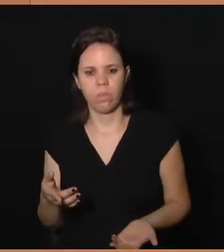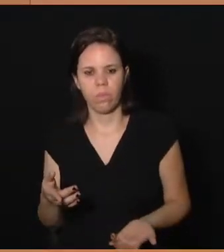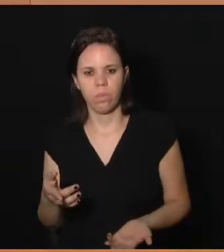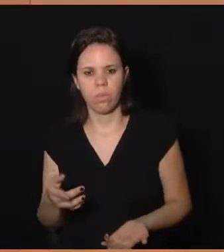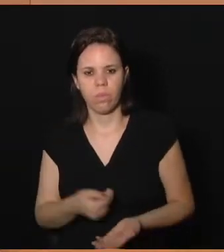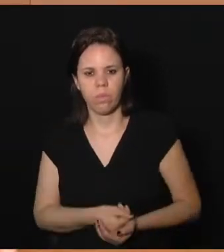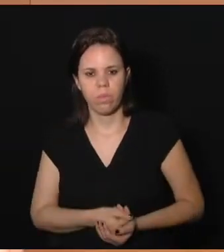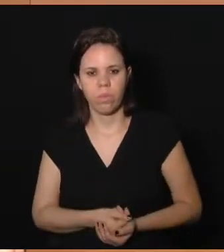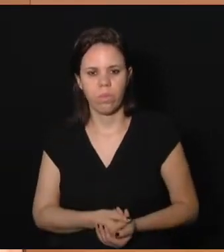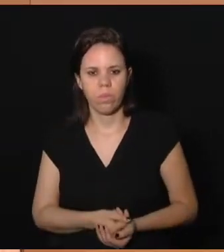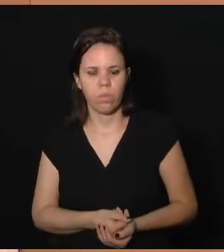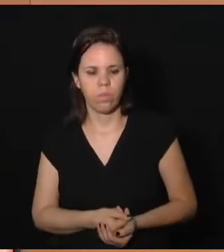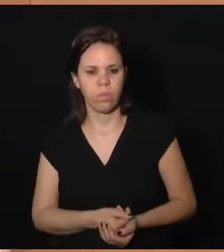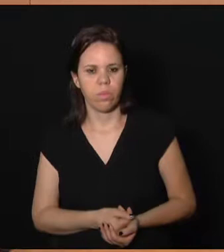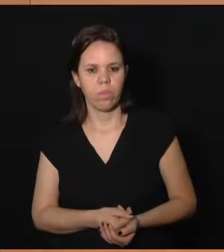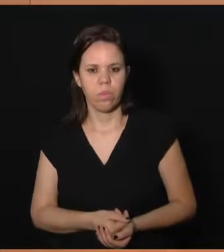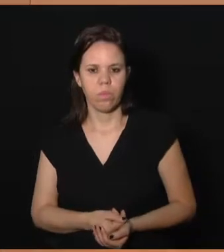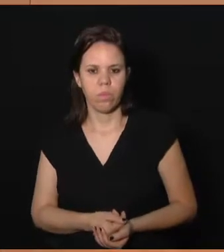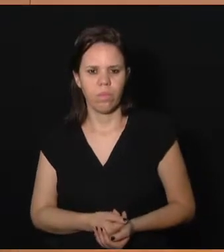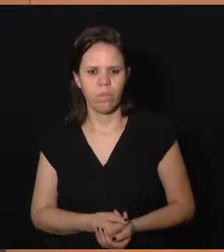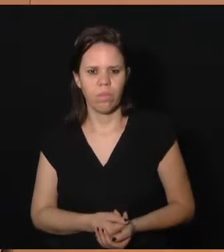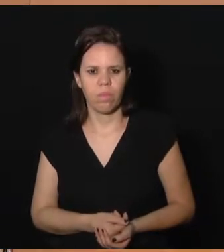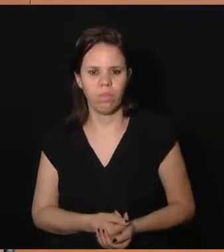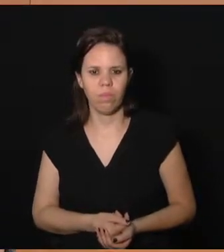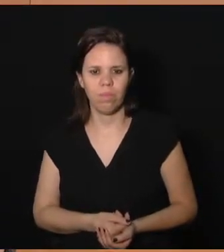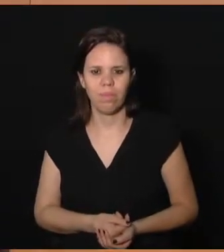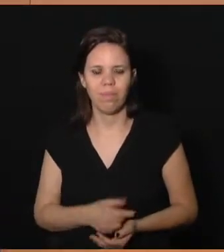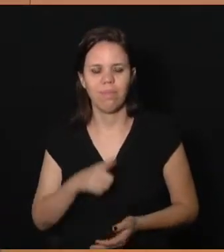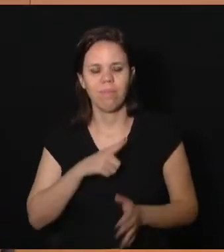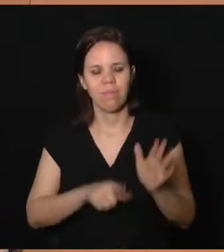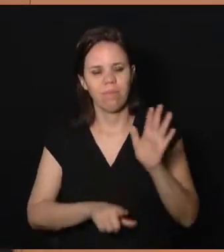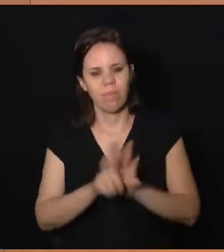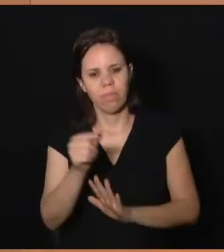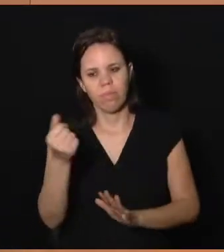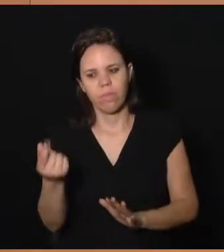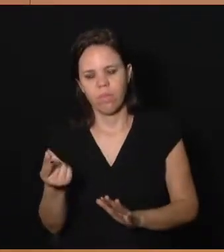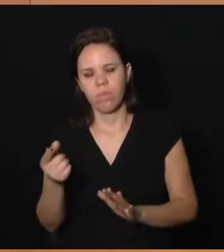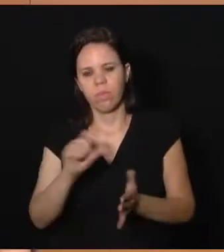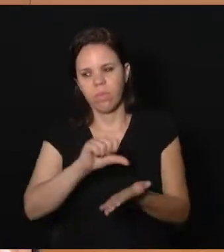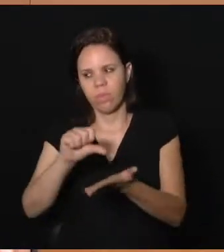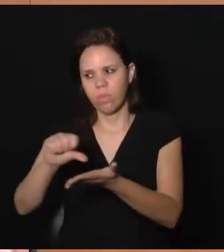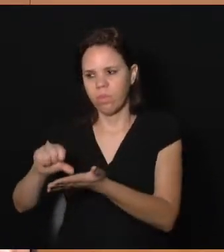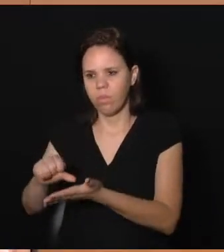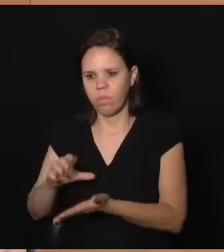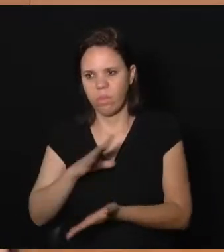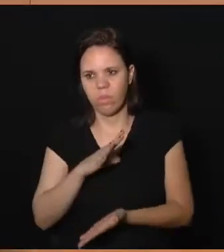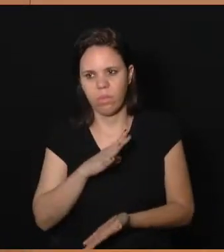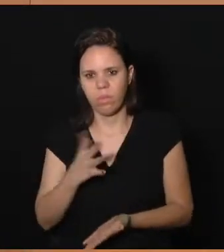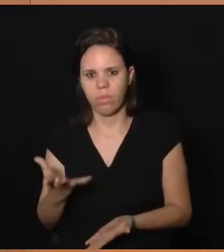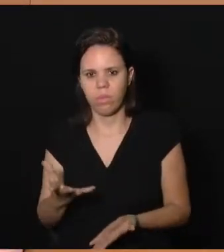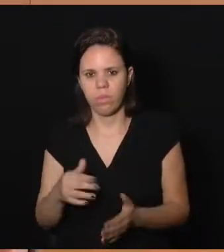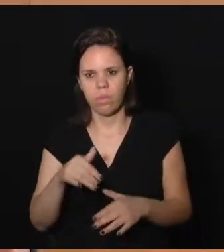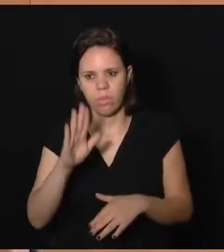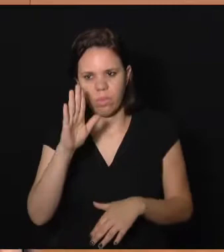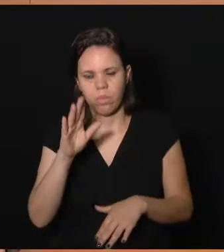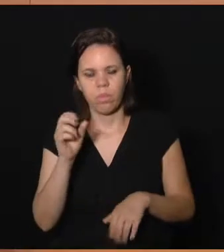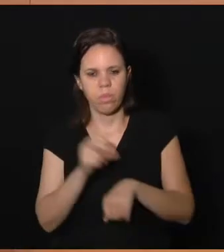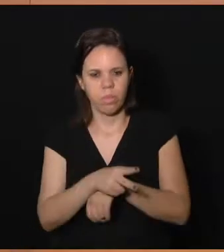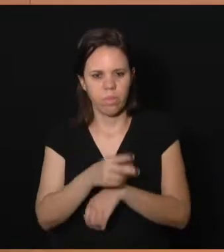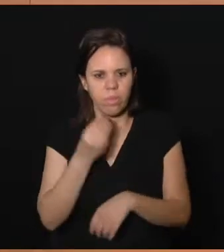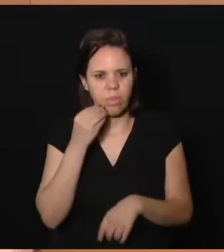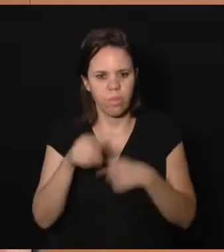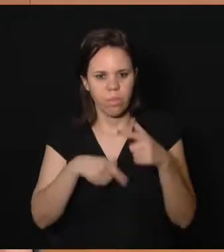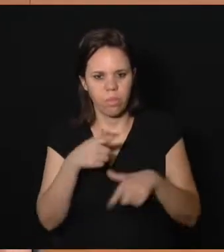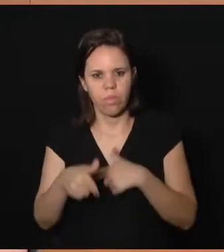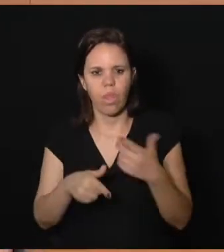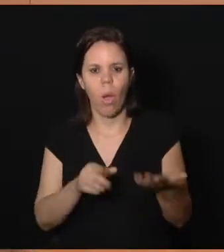ganho econômico para o município, porque mais empregos, mais renda,